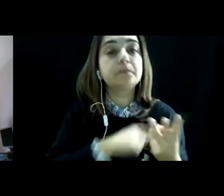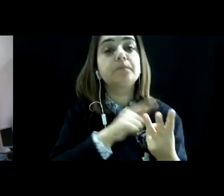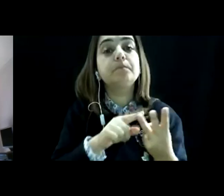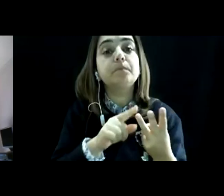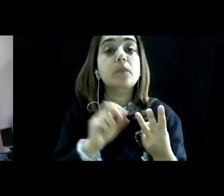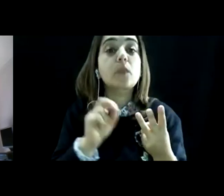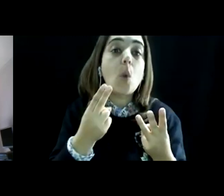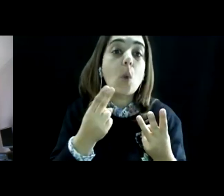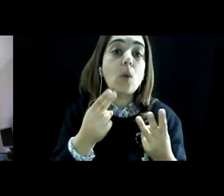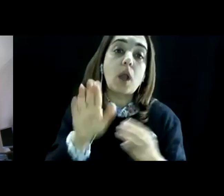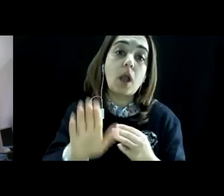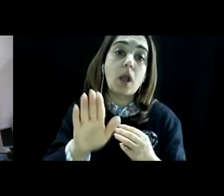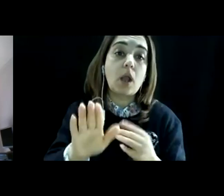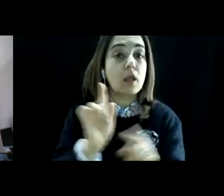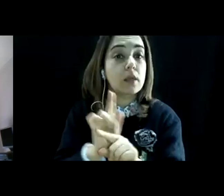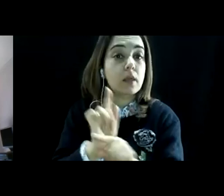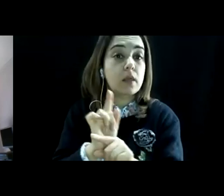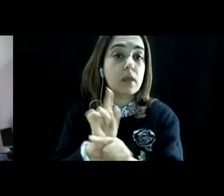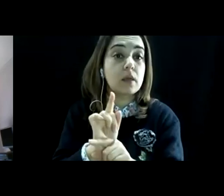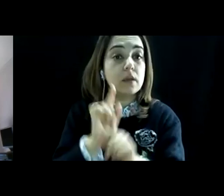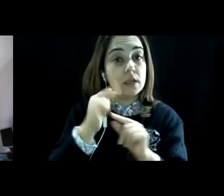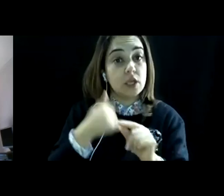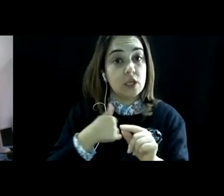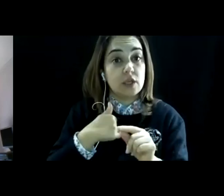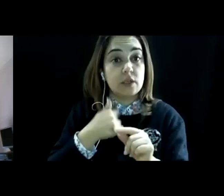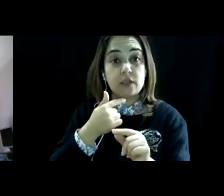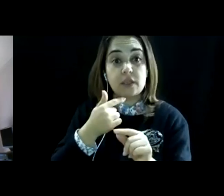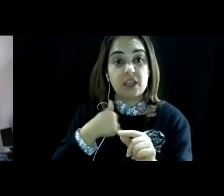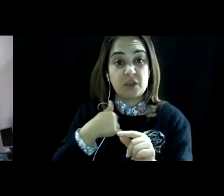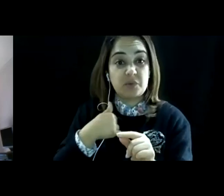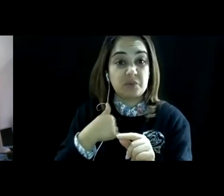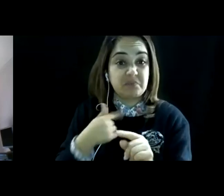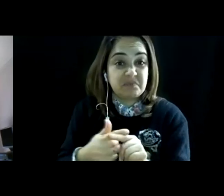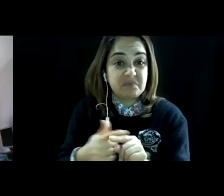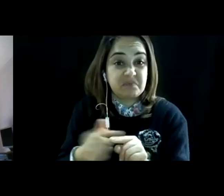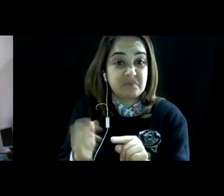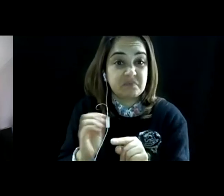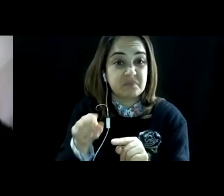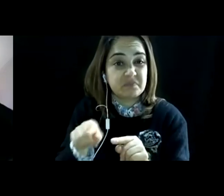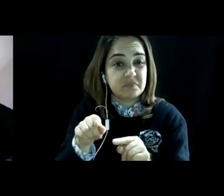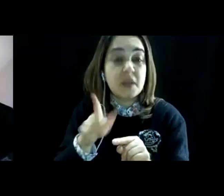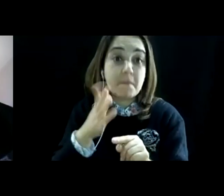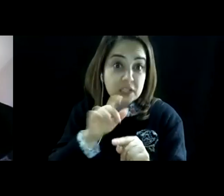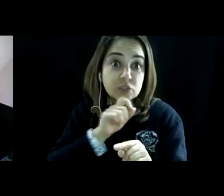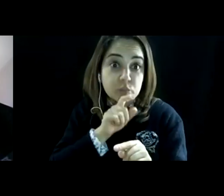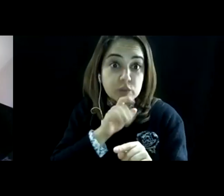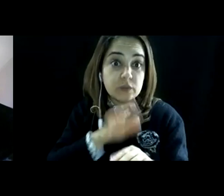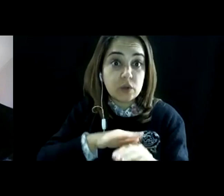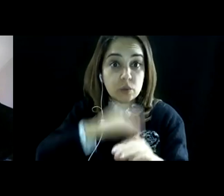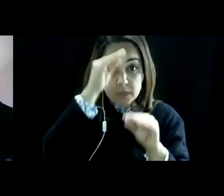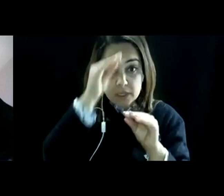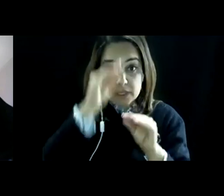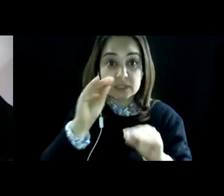estão, que seria, eu sendo profissional da área, seria aquela que menos me interessaria, mas também é possível, porque o ensino profissional, como também disse o